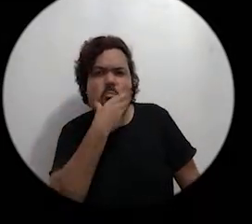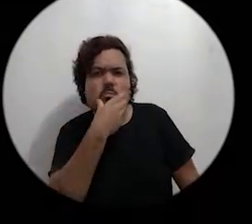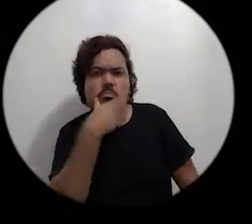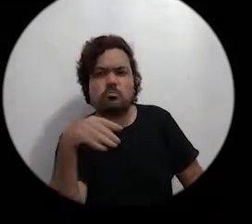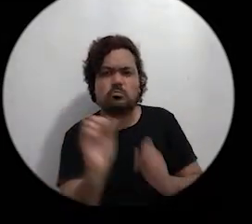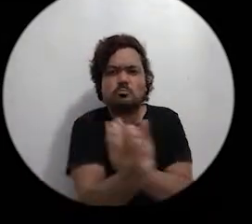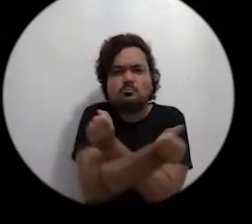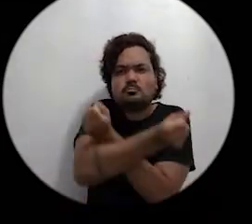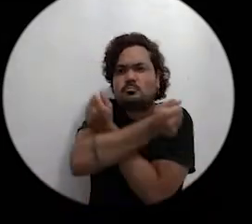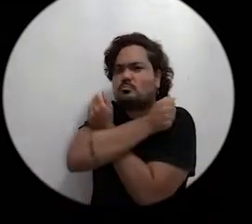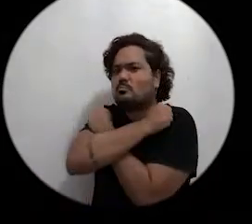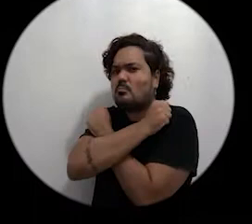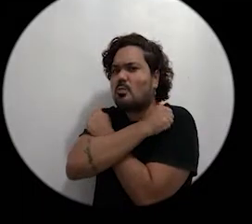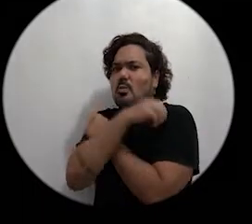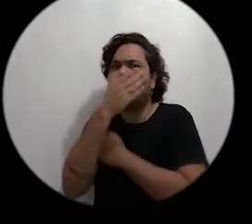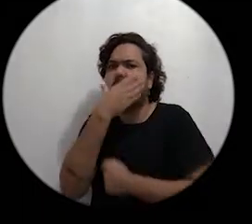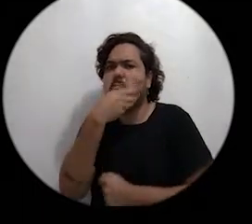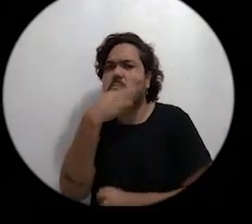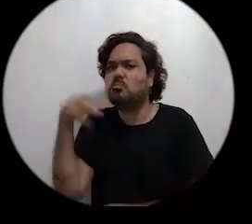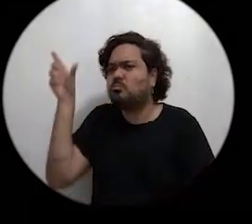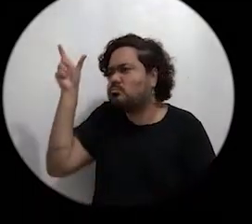homem abraçando outro homem.